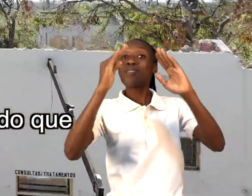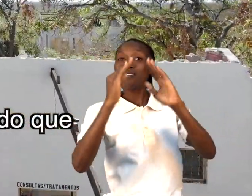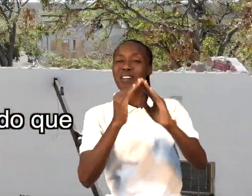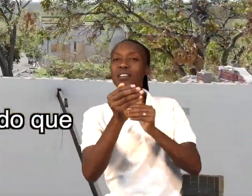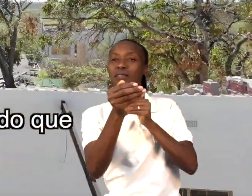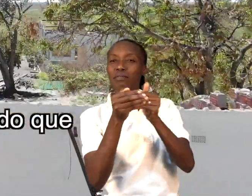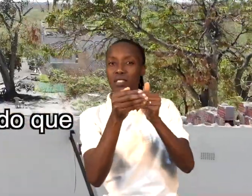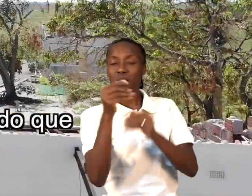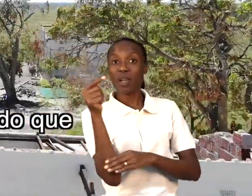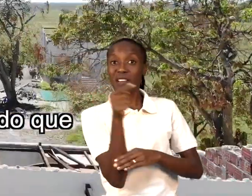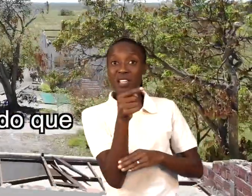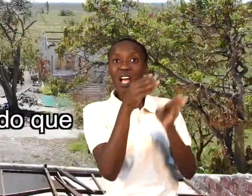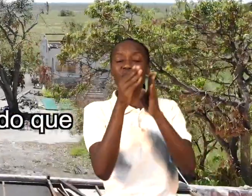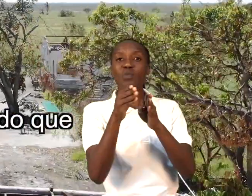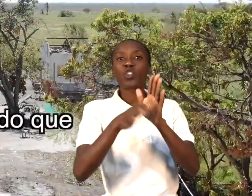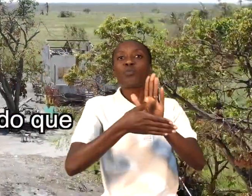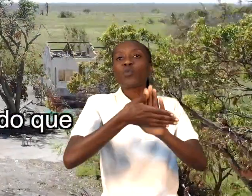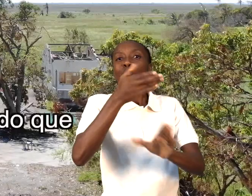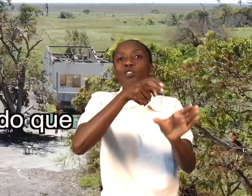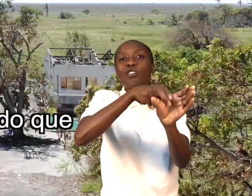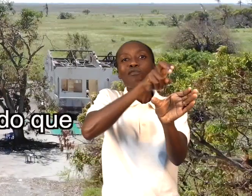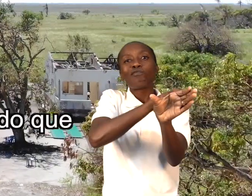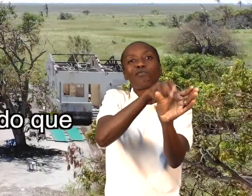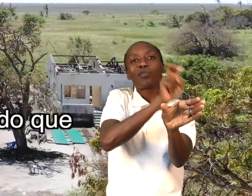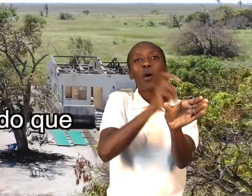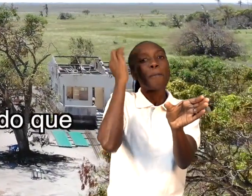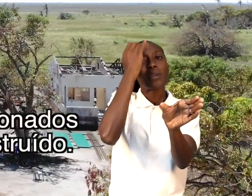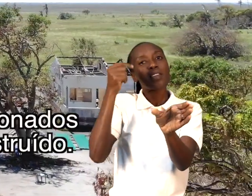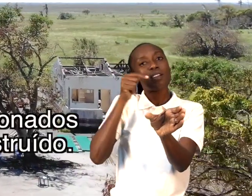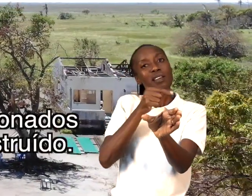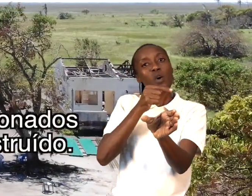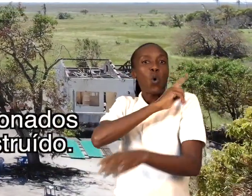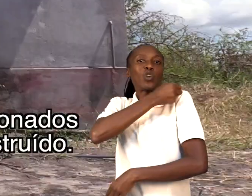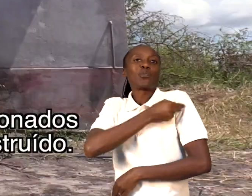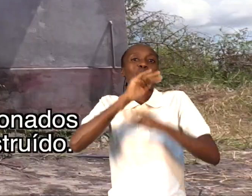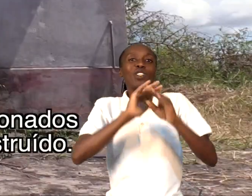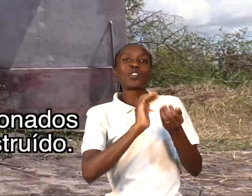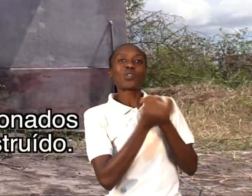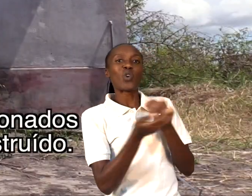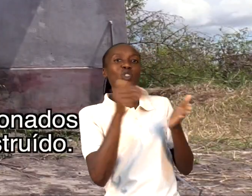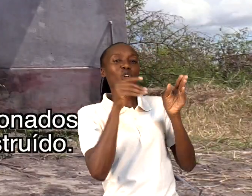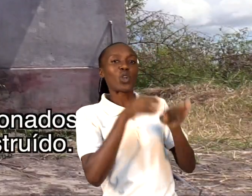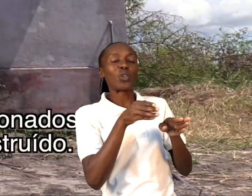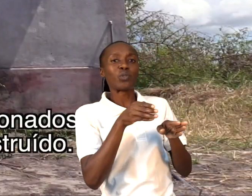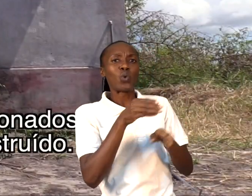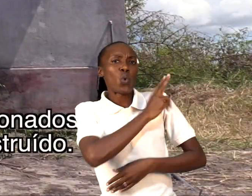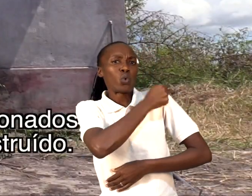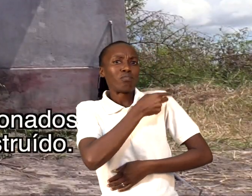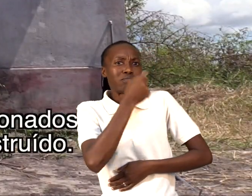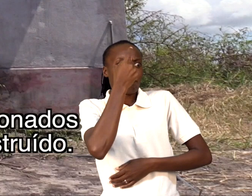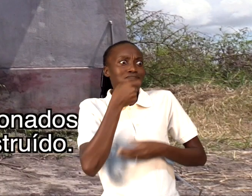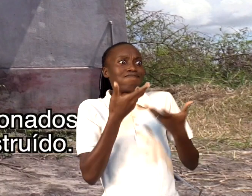Também aquela gente saiu das casas pensando que o hospital era um lugar seguro. Só que chegaram aqui e ficaram decepcionados, encontraram que o hospital foi o